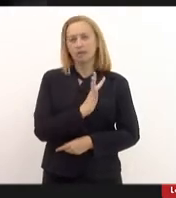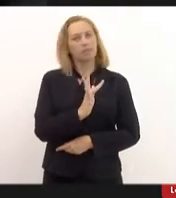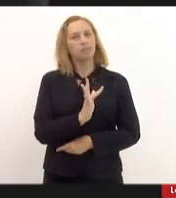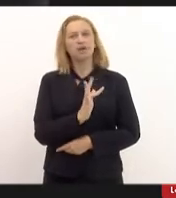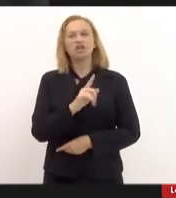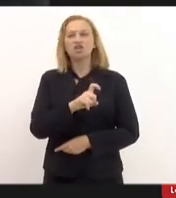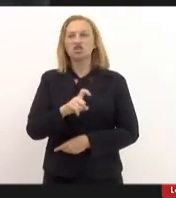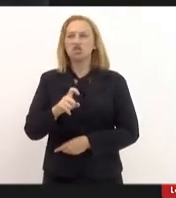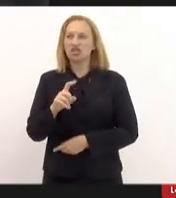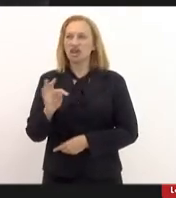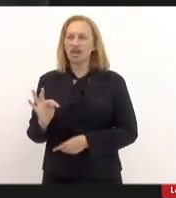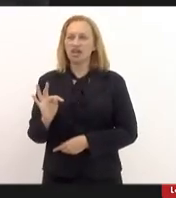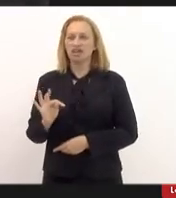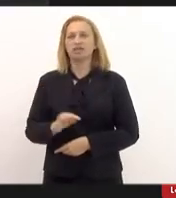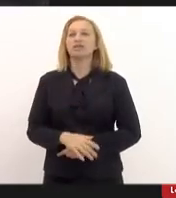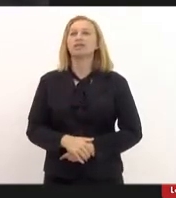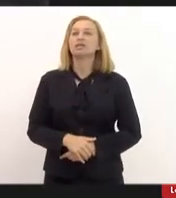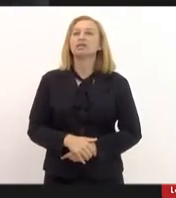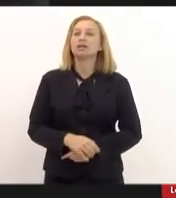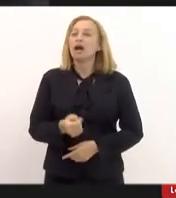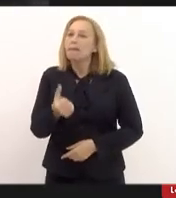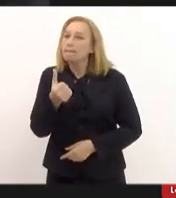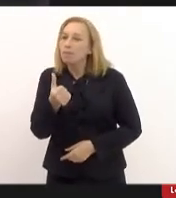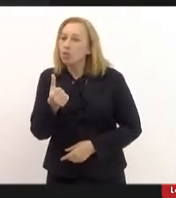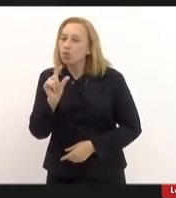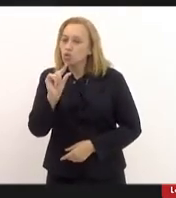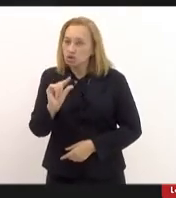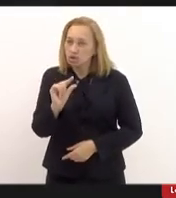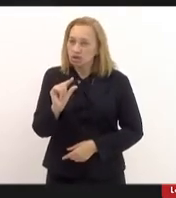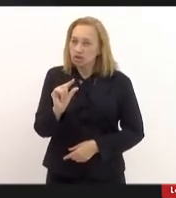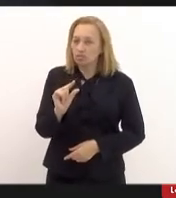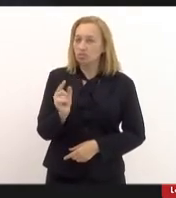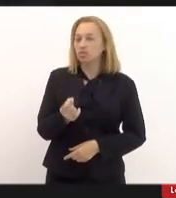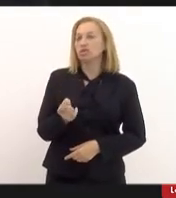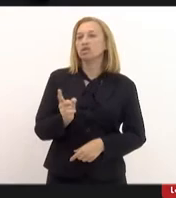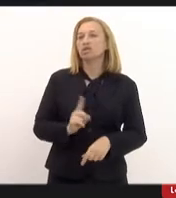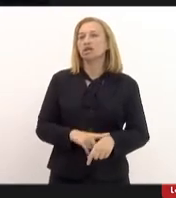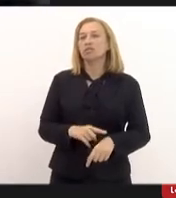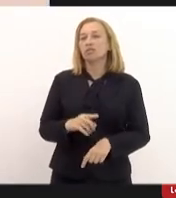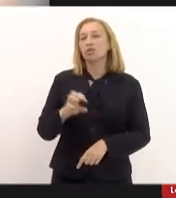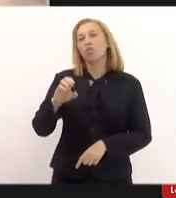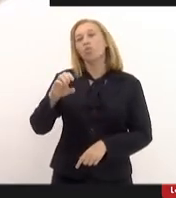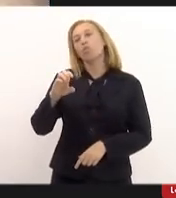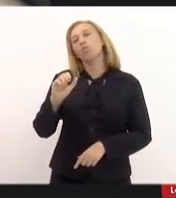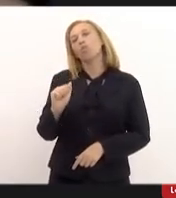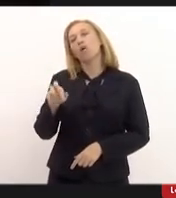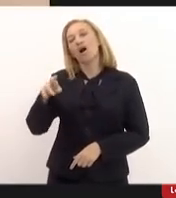E depois da conclusão do Arco Metropolitano,